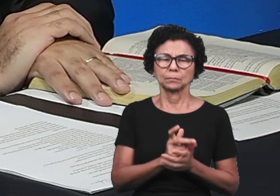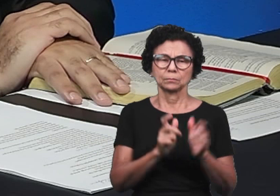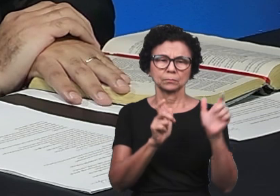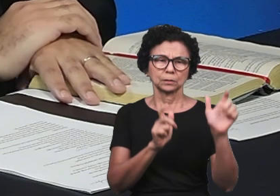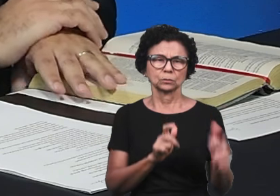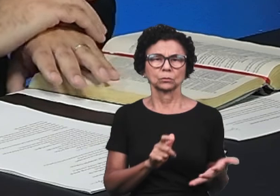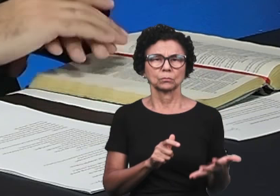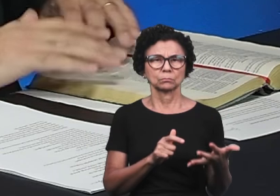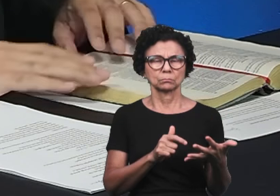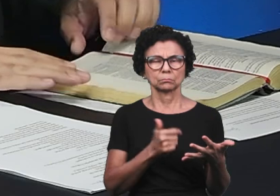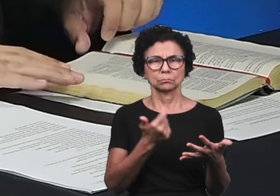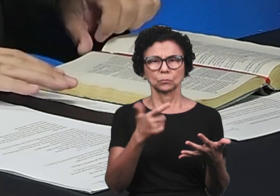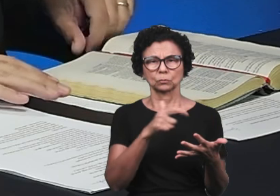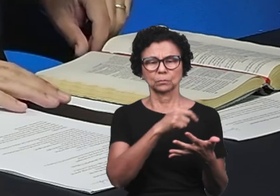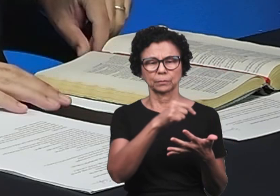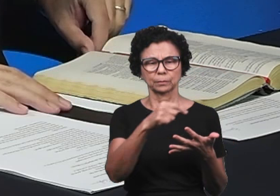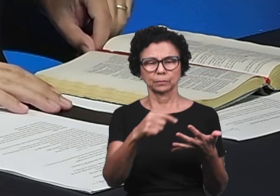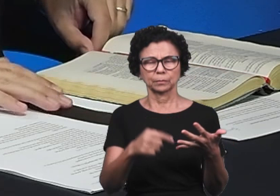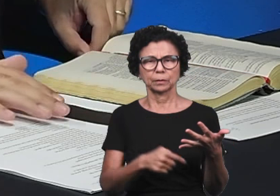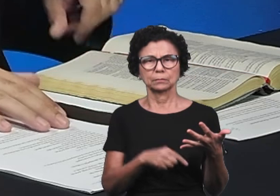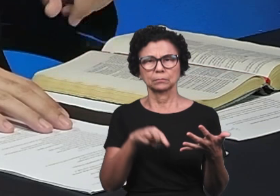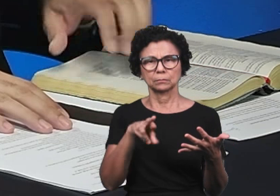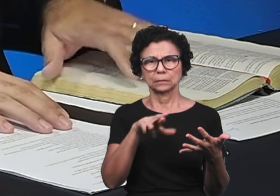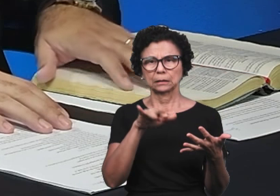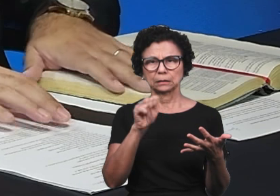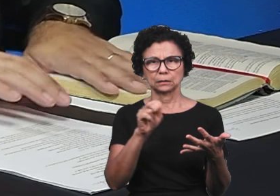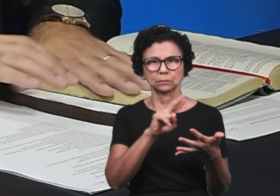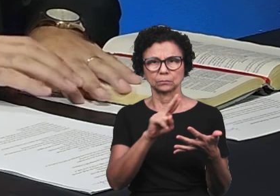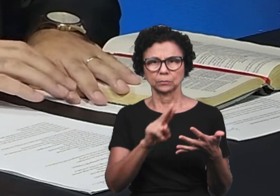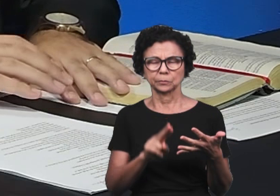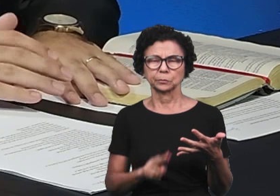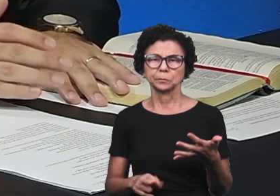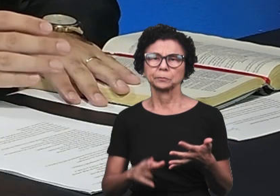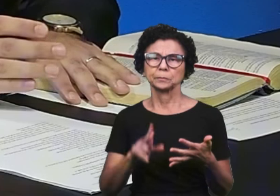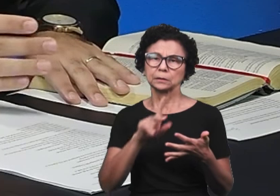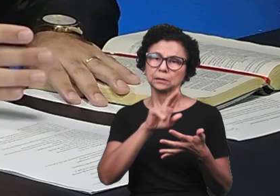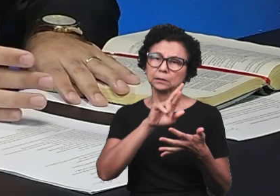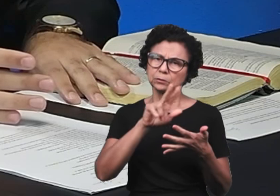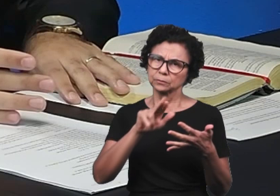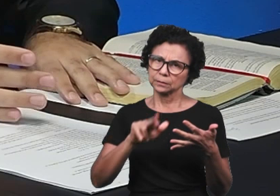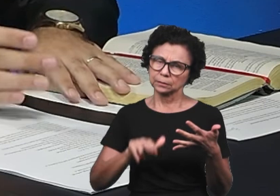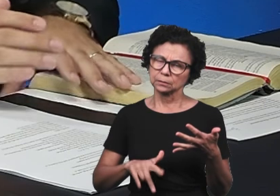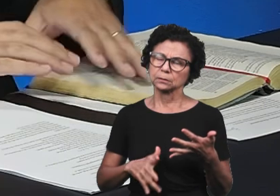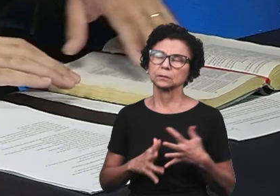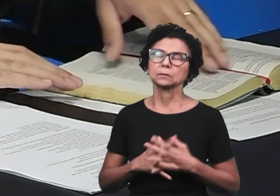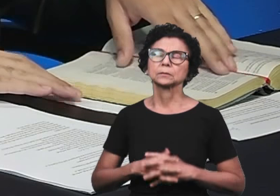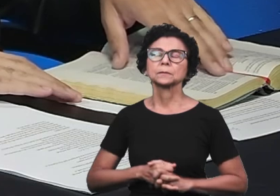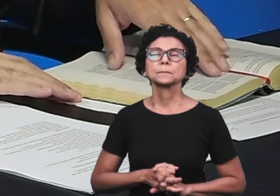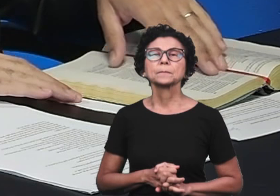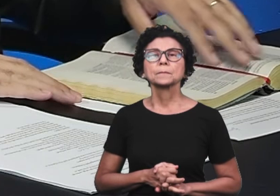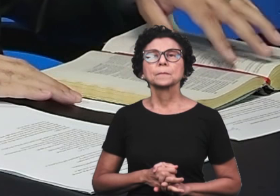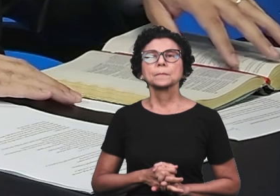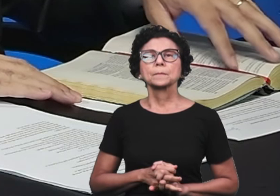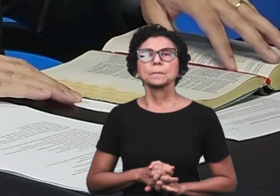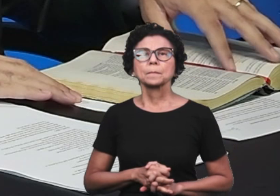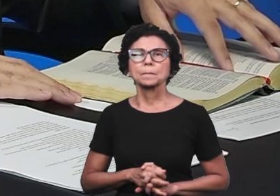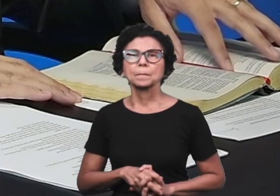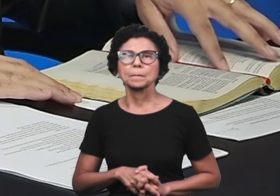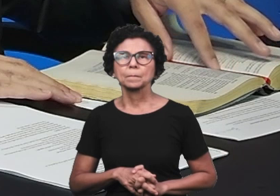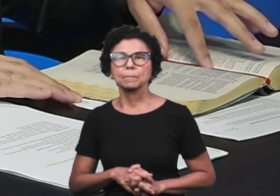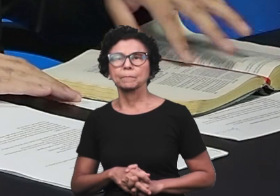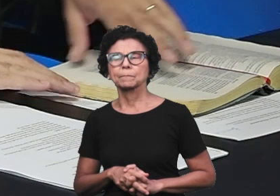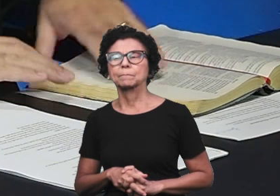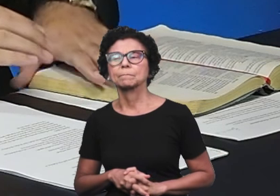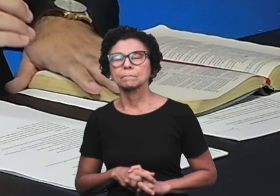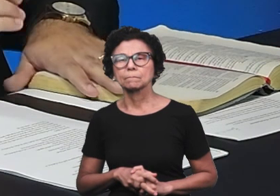E um aspecto muito interessante, quando a gente vê esse chamado para a salvação,